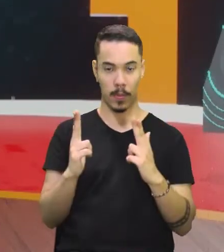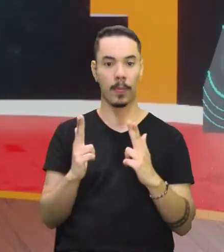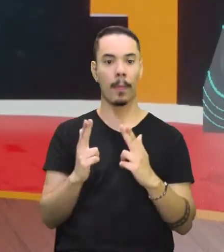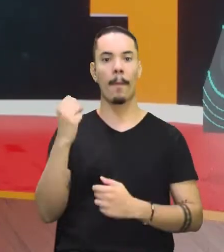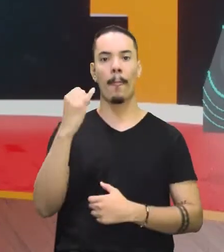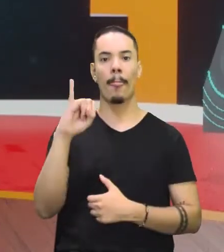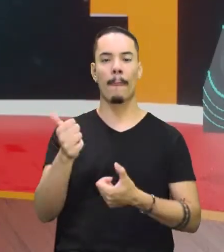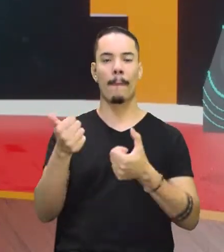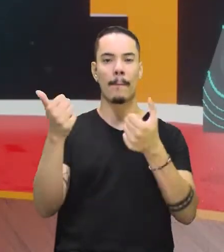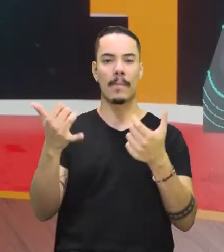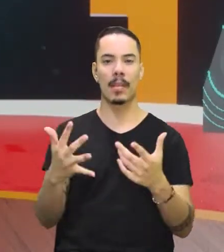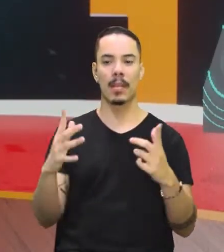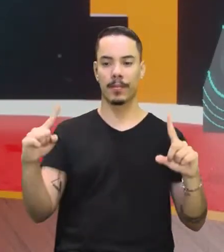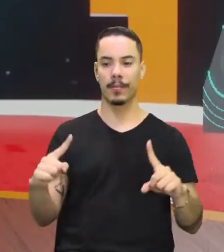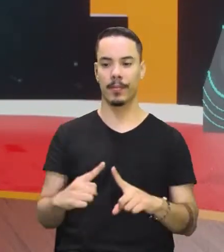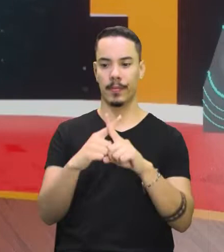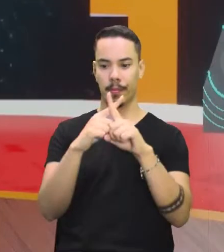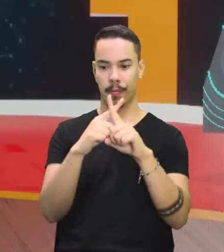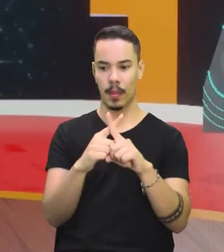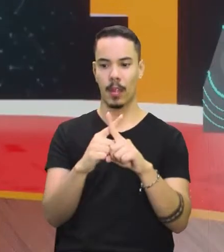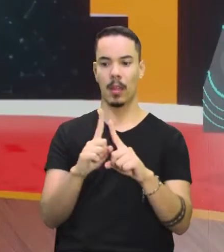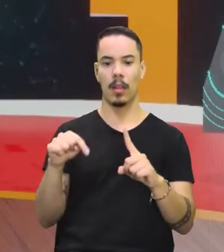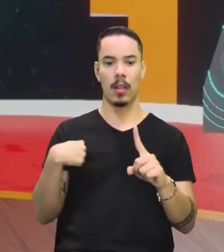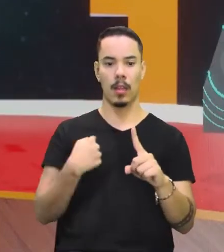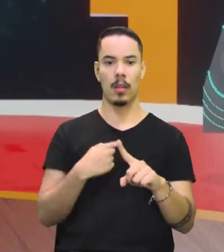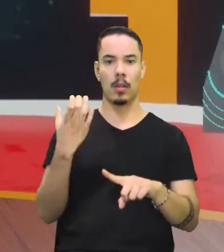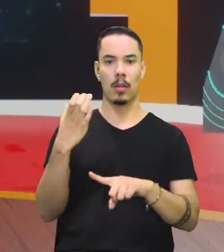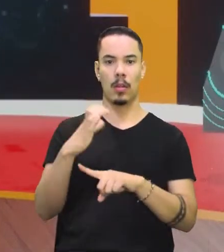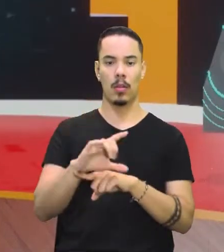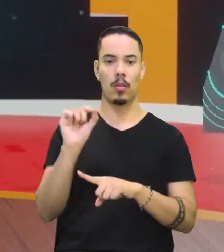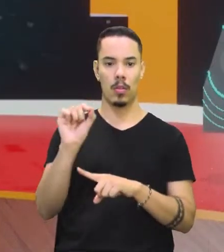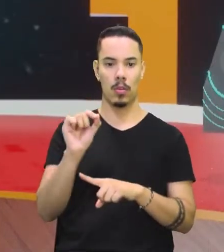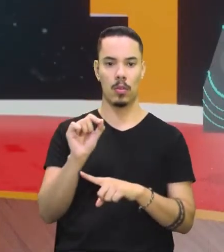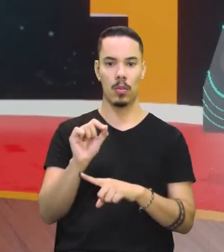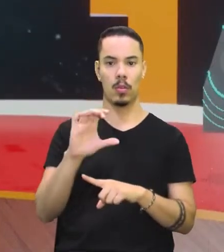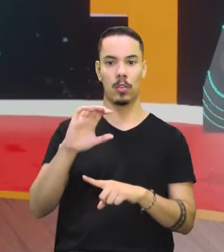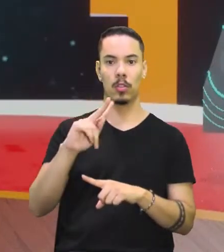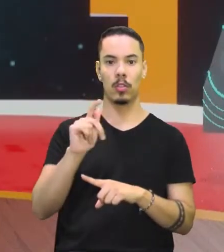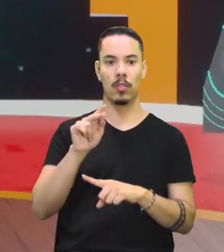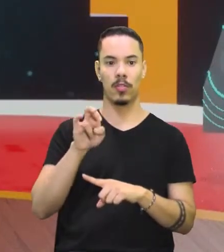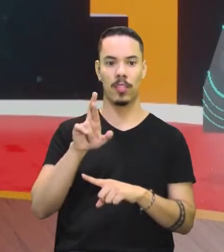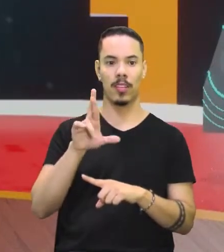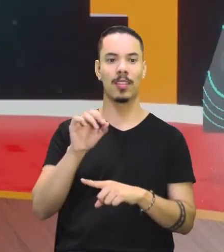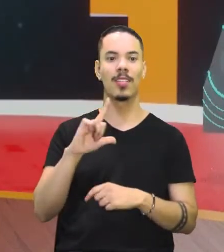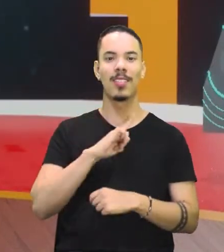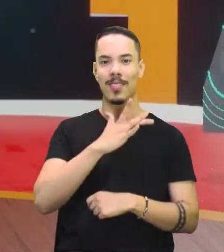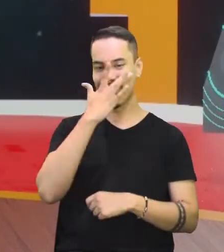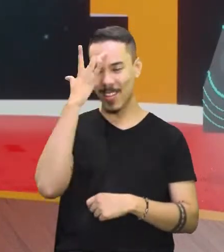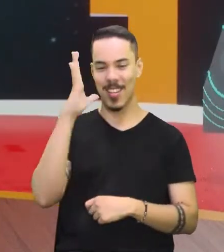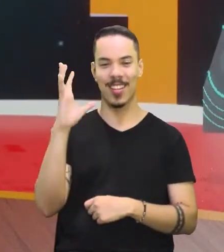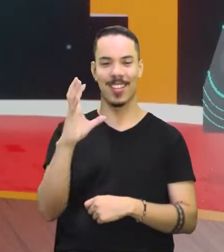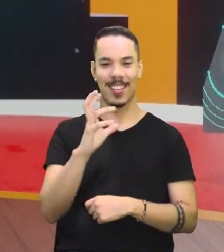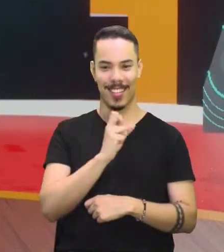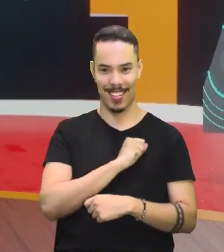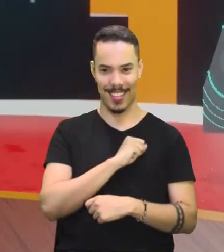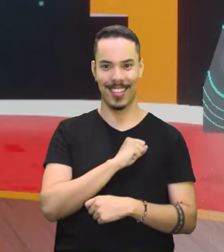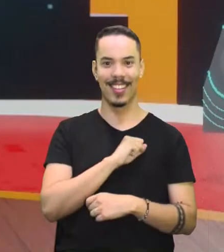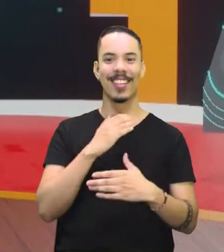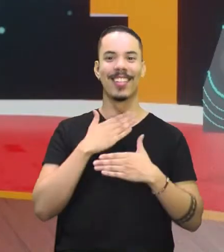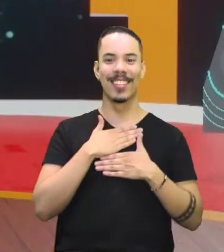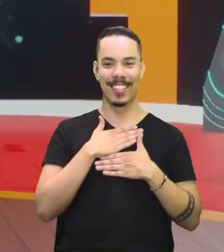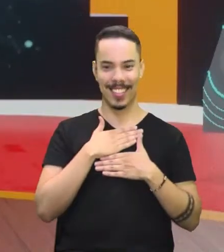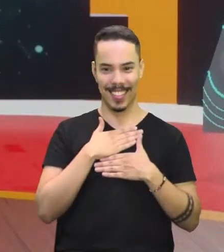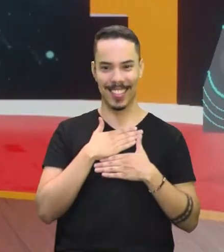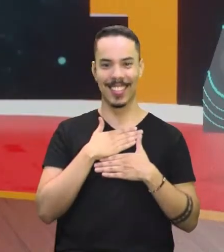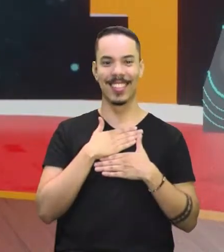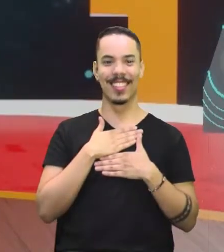falamos de multiplicação, aí a gente aplica o chuveirinho. Tem gente aqui que se amarra no chuveirinho. Gosta muito, né? gosta